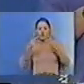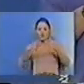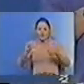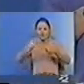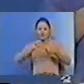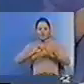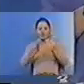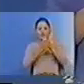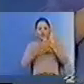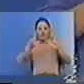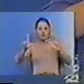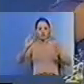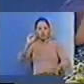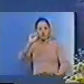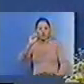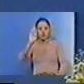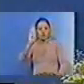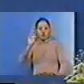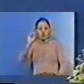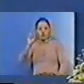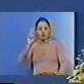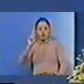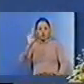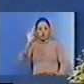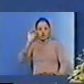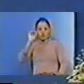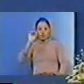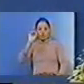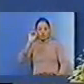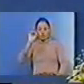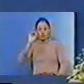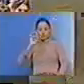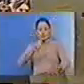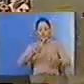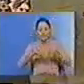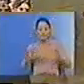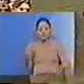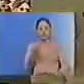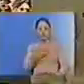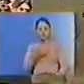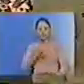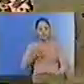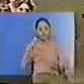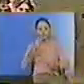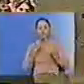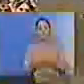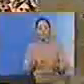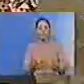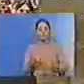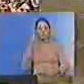posso entender como é que uma pessoa em sã consciência pode ser a favor do